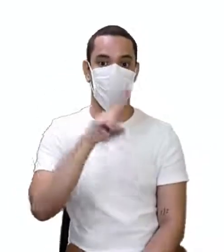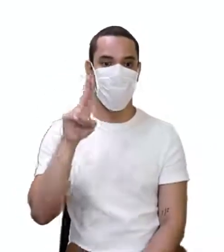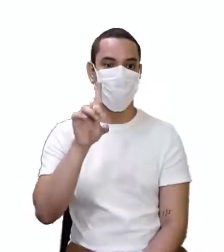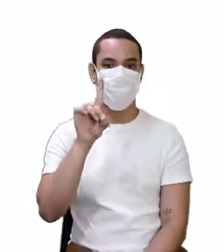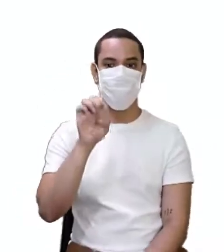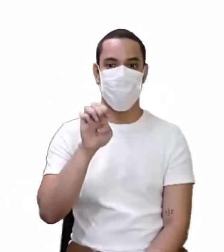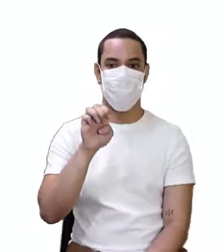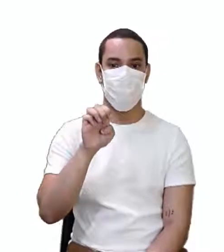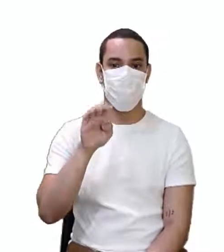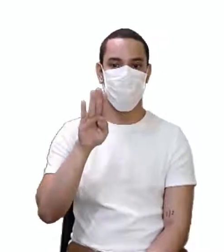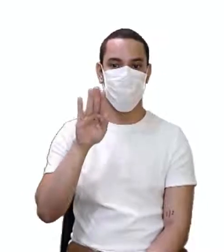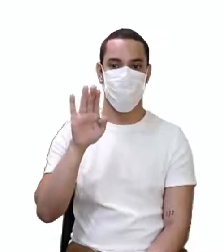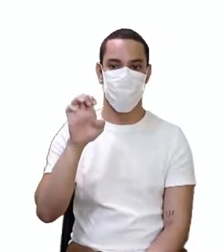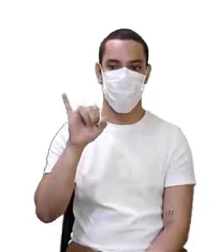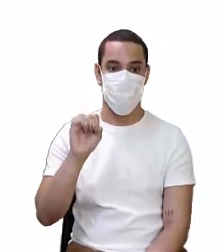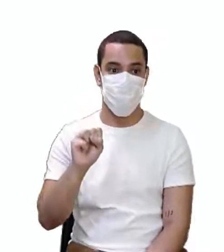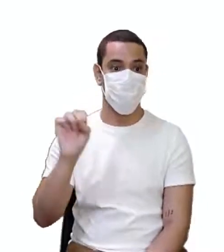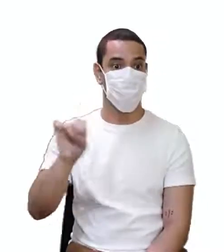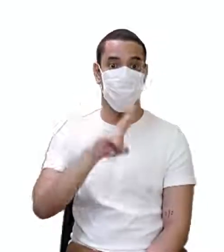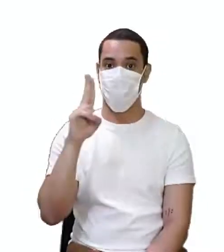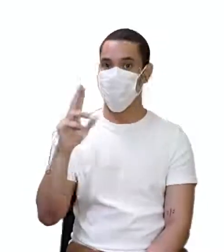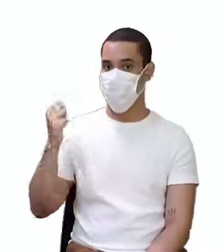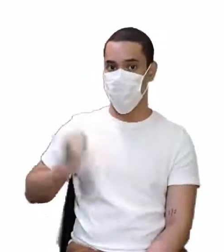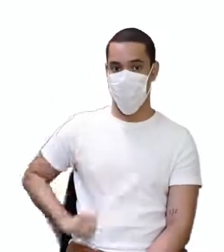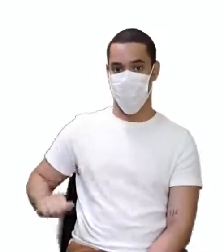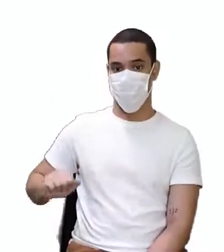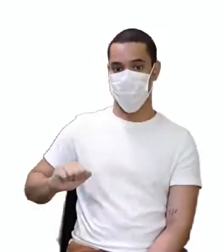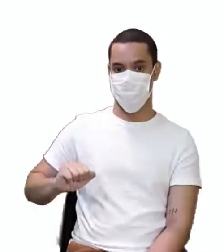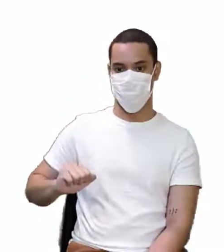muito débeis ou estéreis. Então, quer